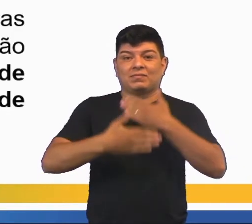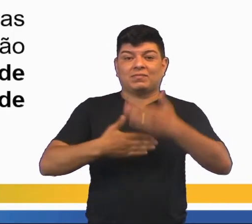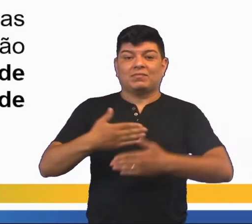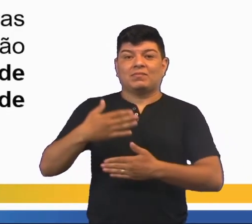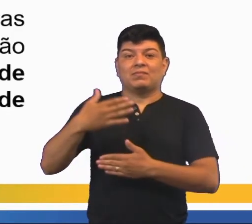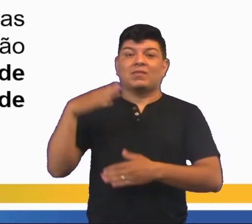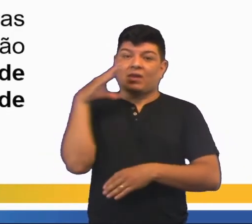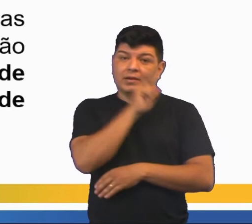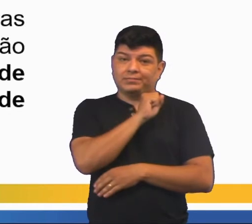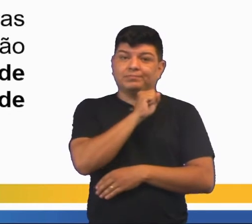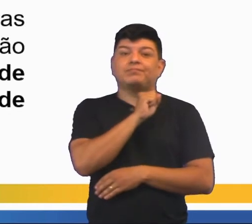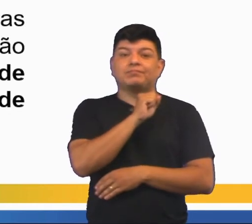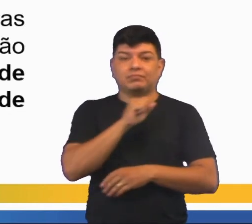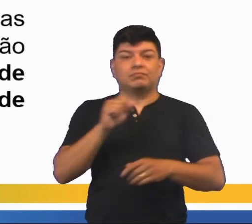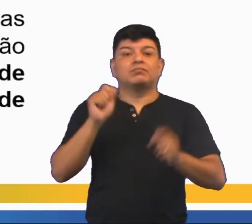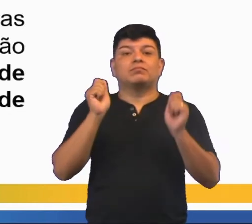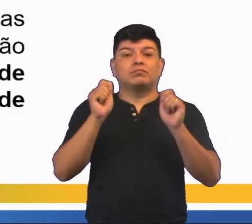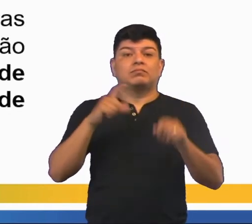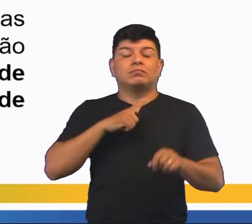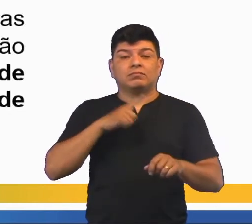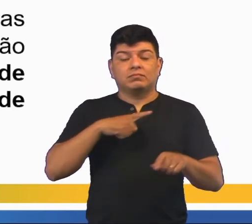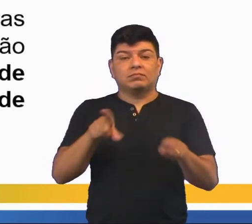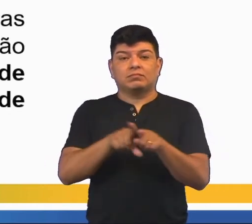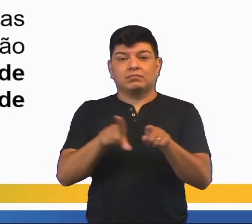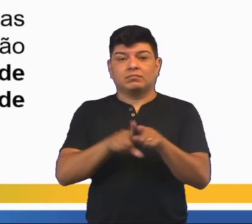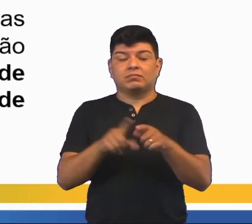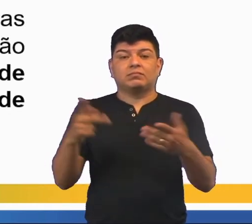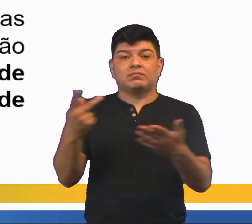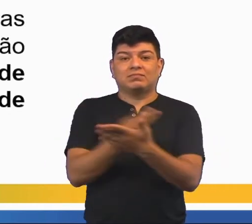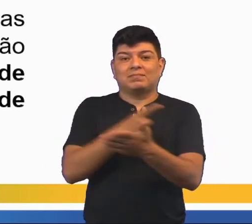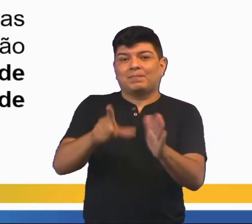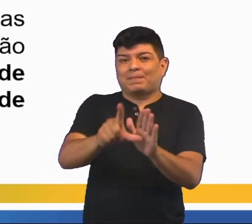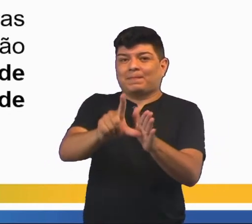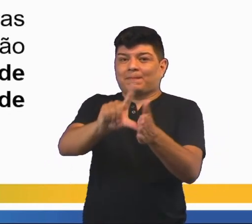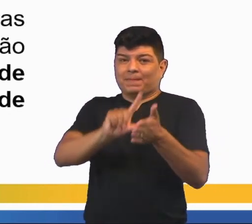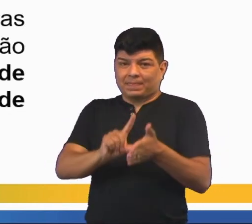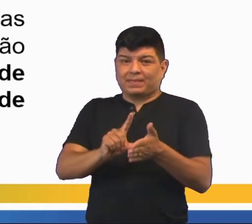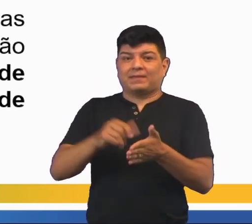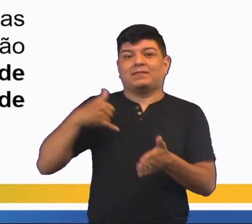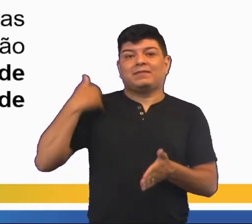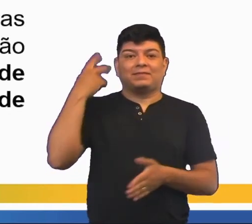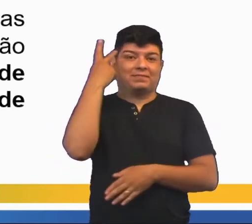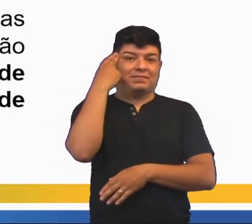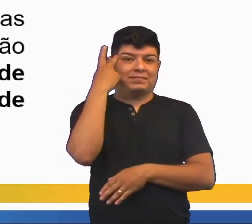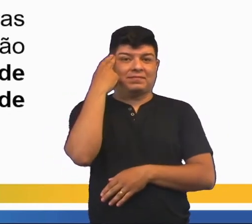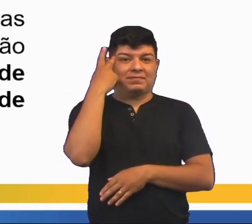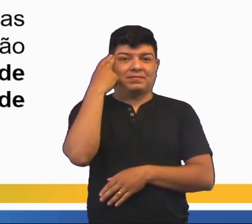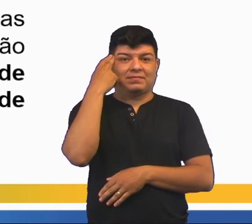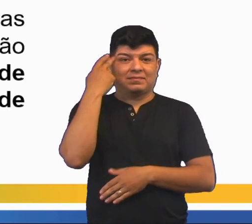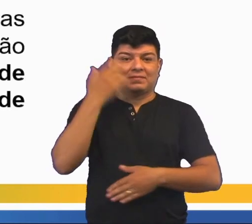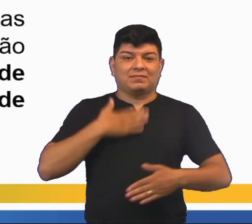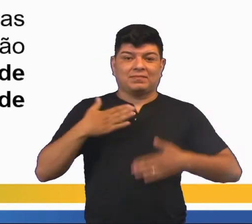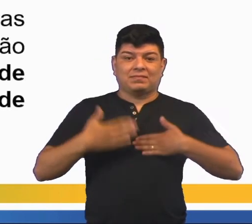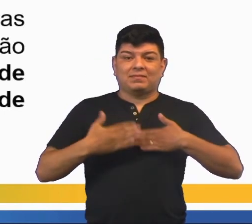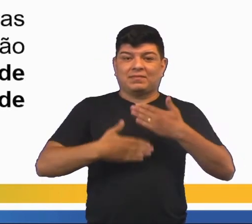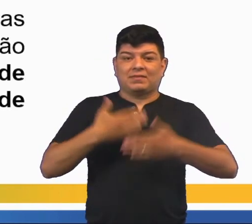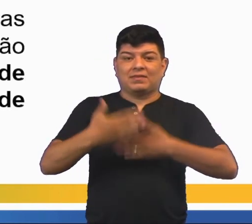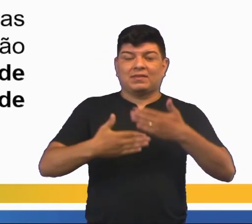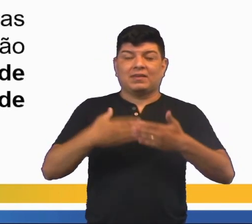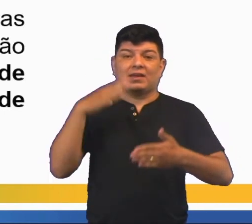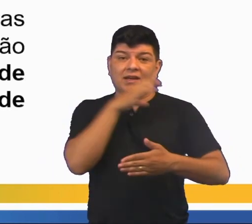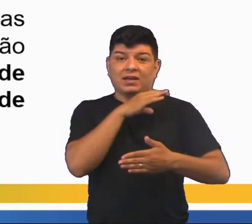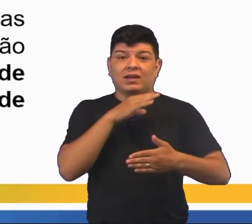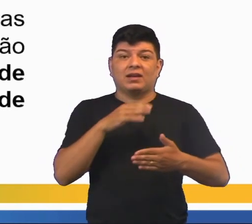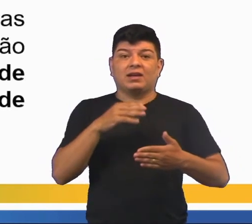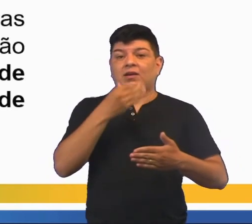Puberdade precoce. Existe também uma puberdade que ela acontece antes da faixa etária normal. A puberdade precoce